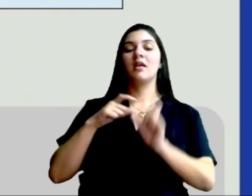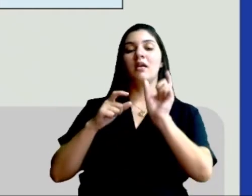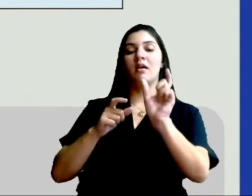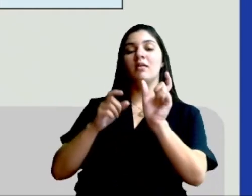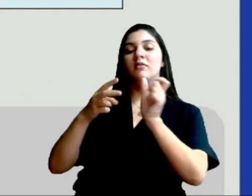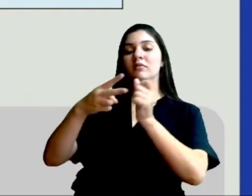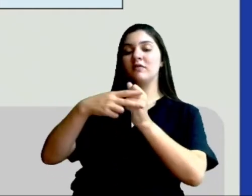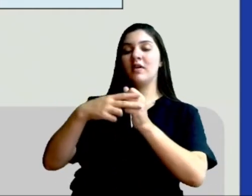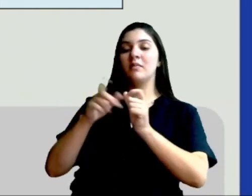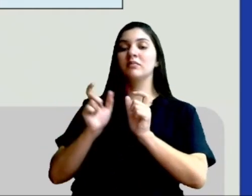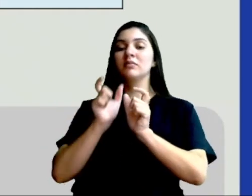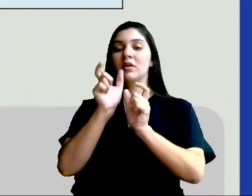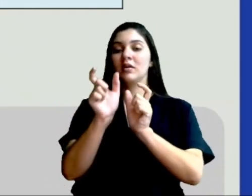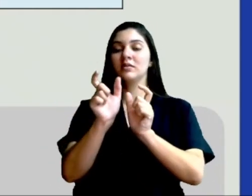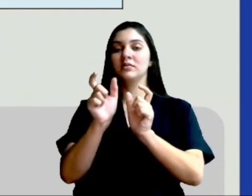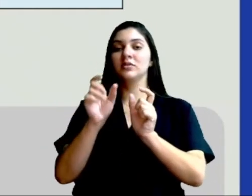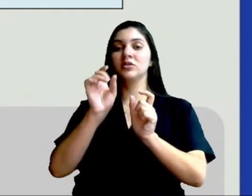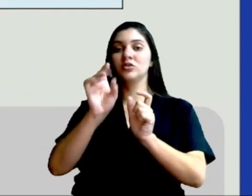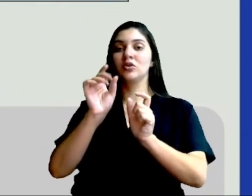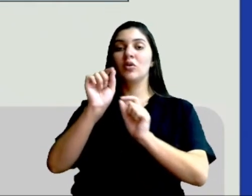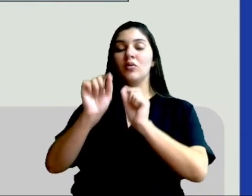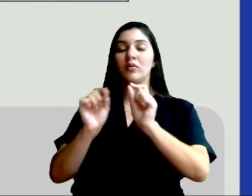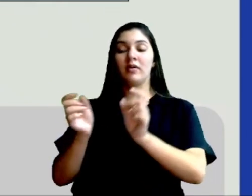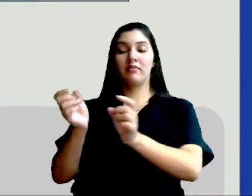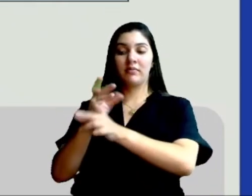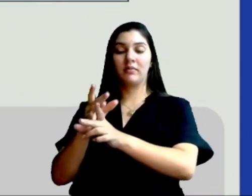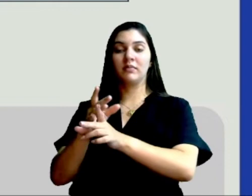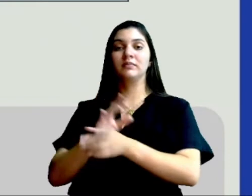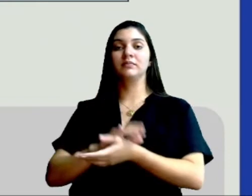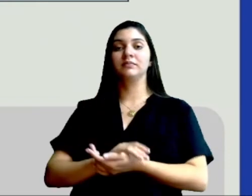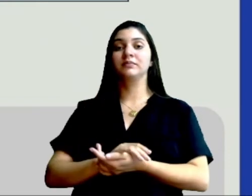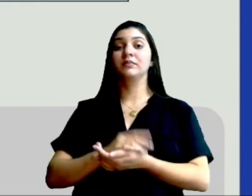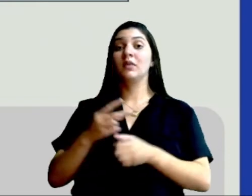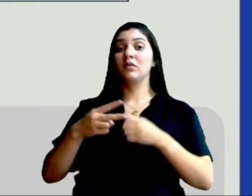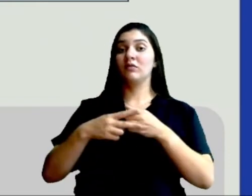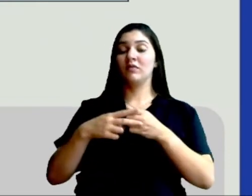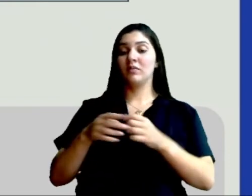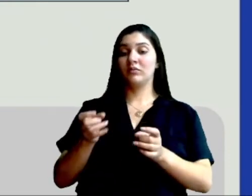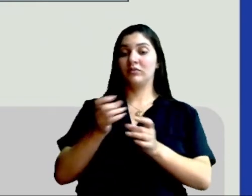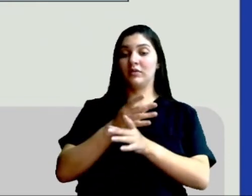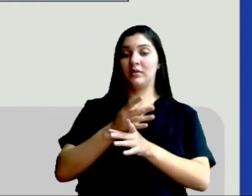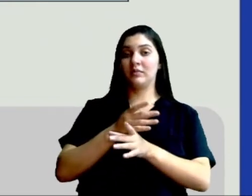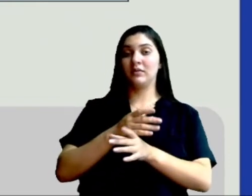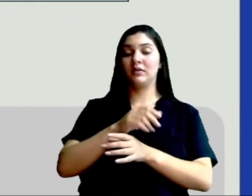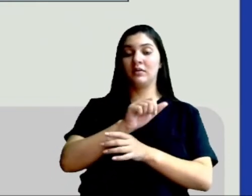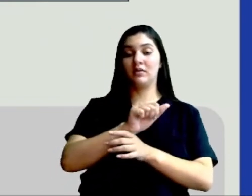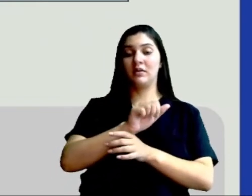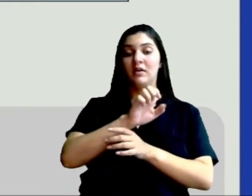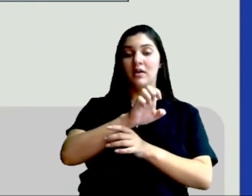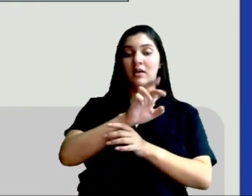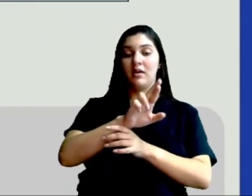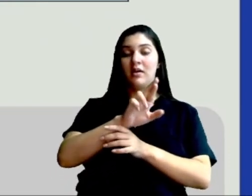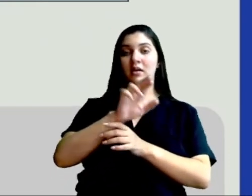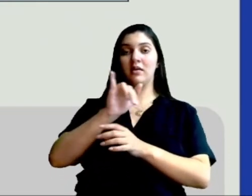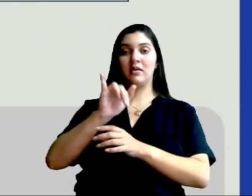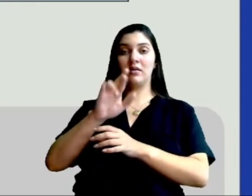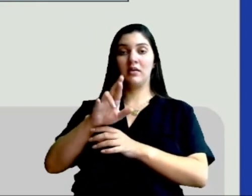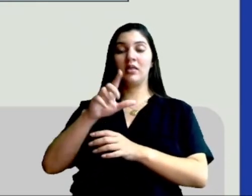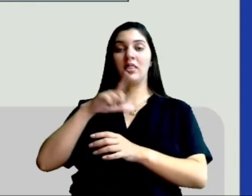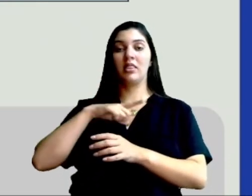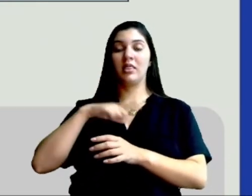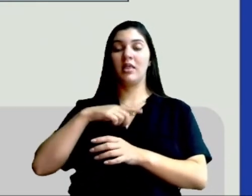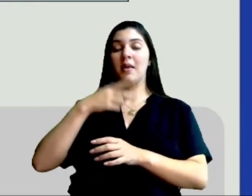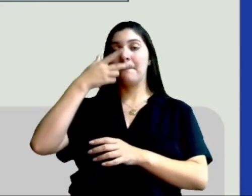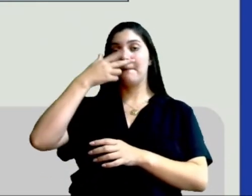gente acrescenta somente a terminação. Os verbos terminados em ER e IR têm a